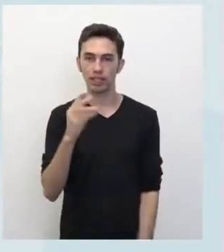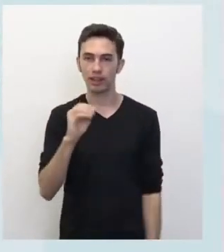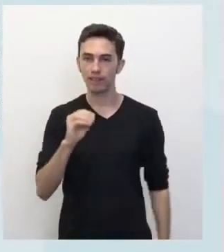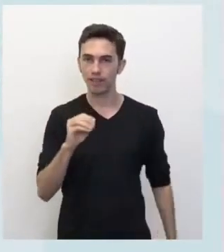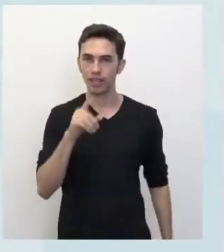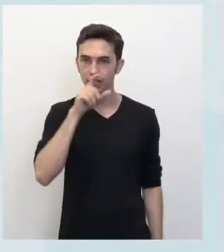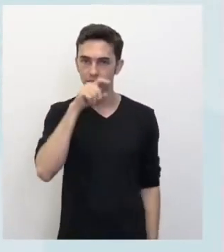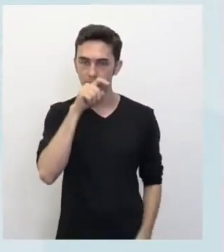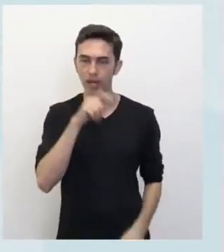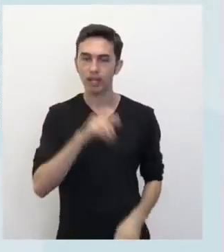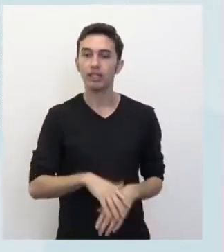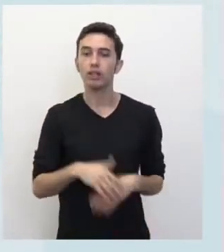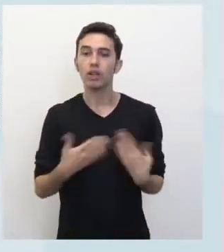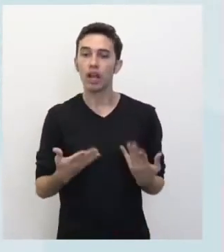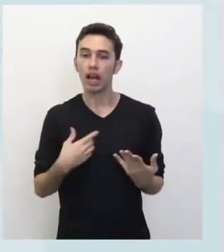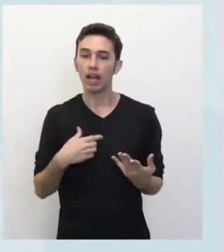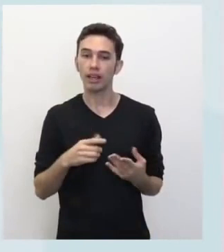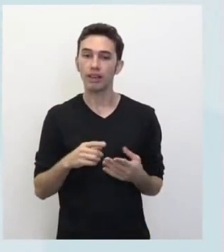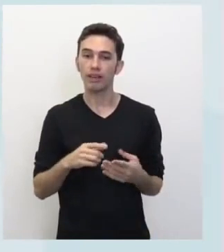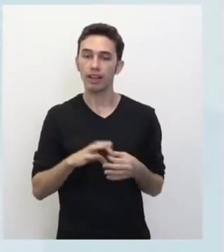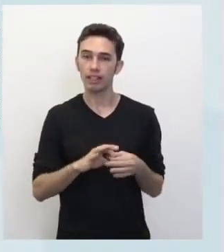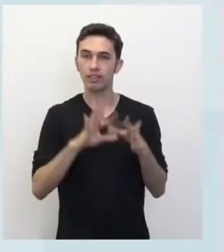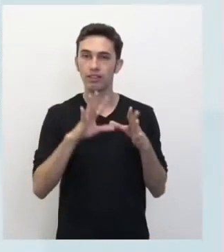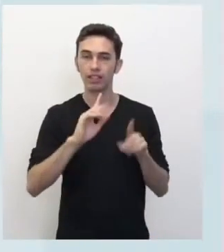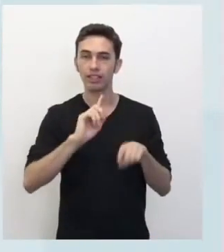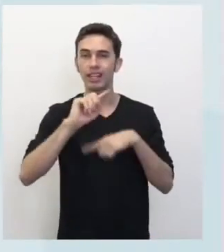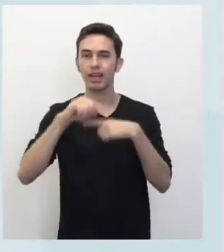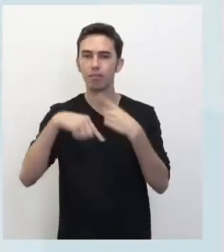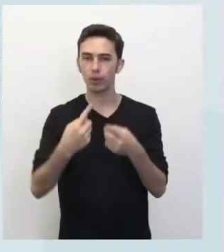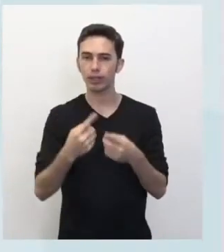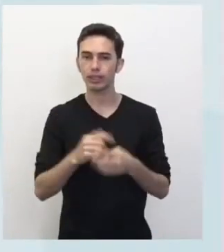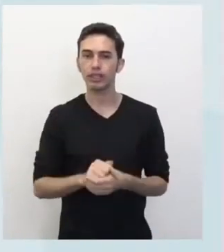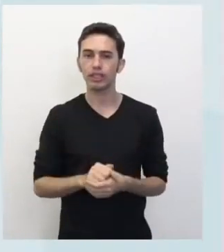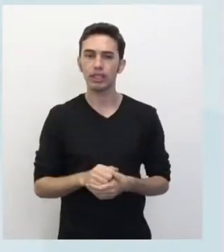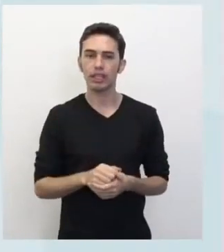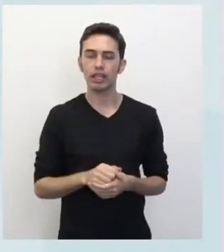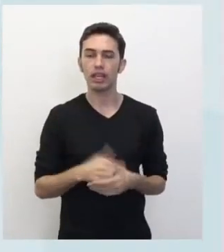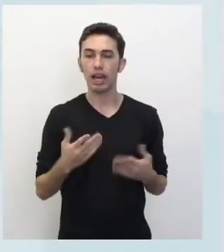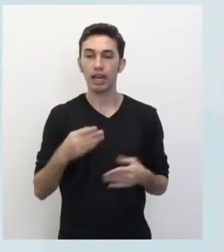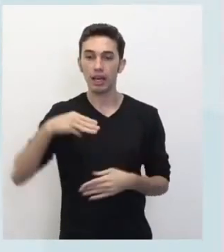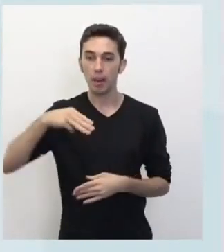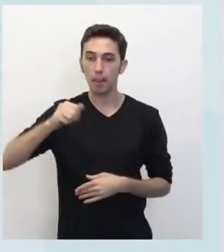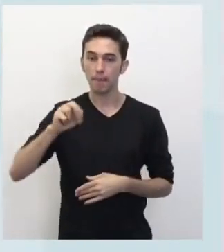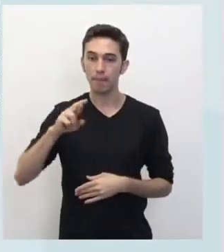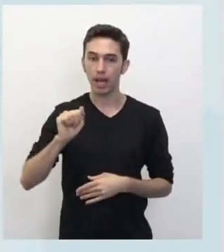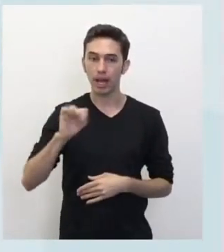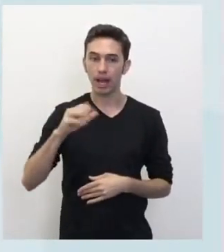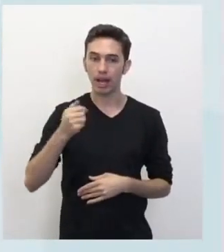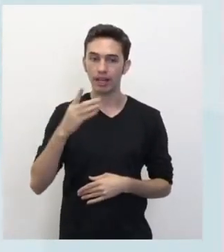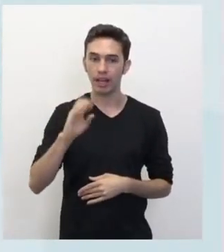solto 6 meses depois do primeiro, dessa vez sem o auxílio dos maracanãs,